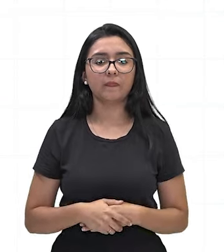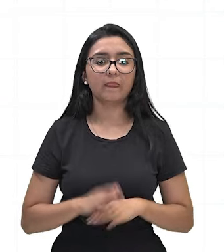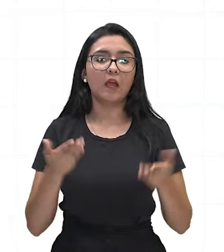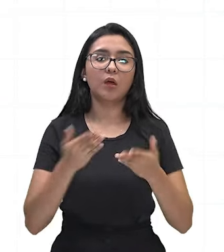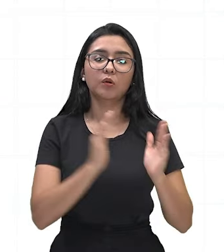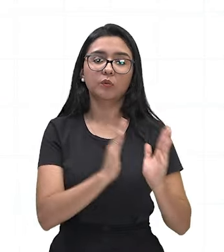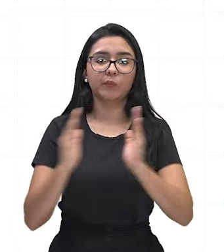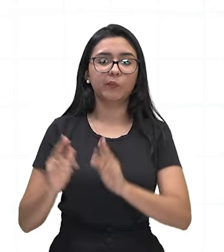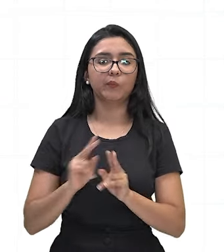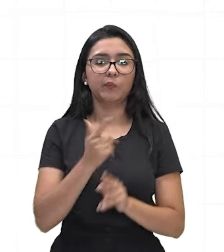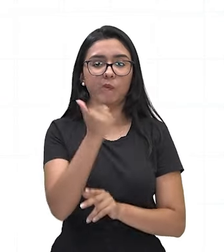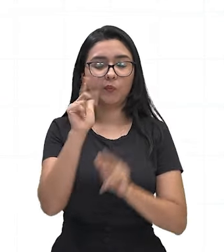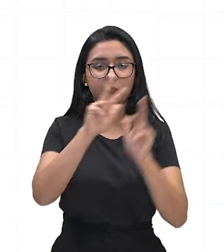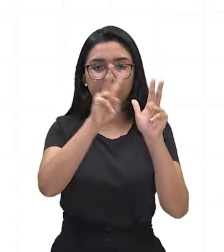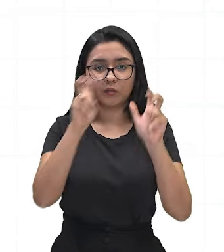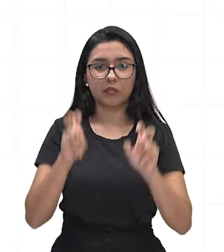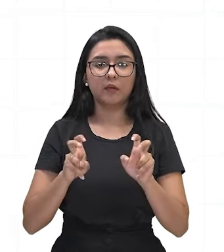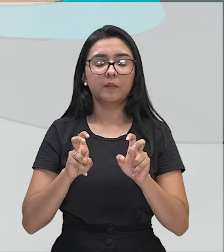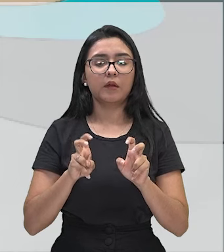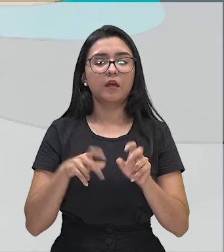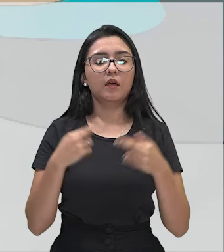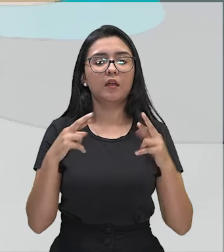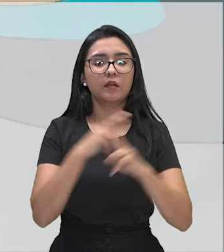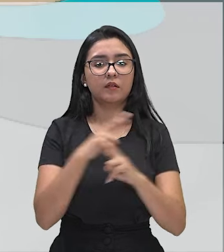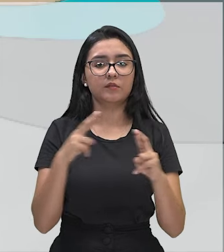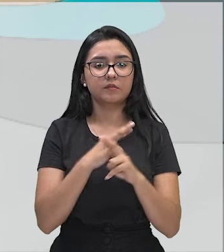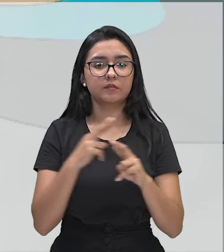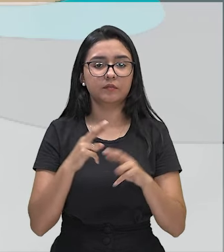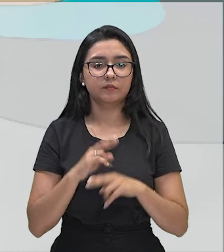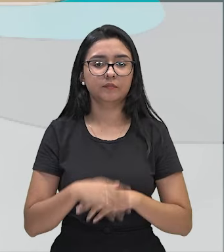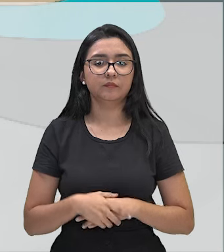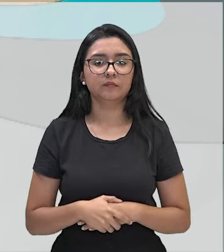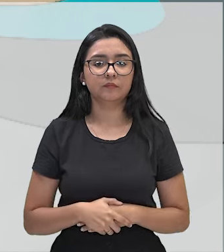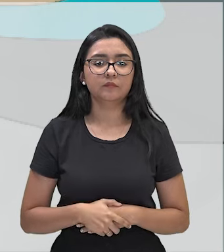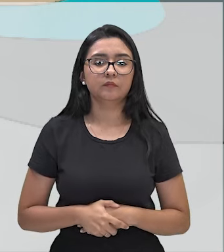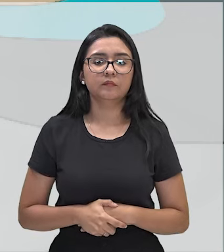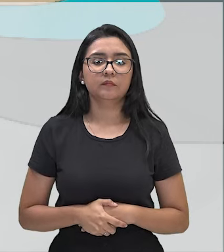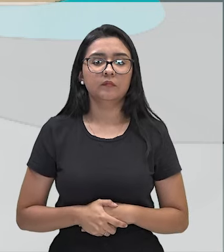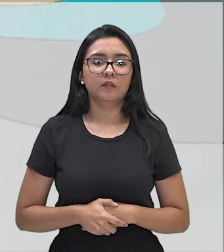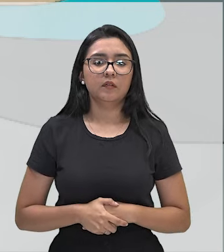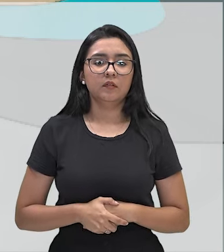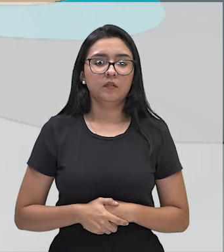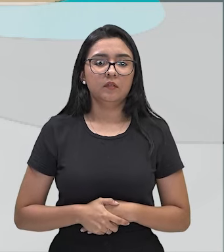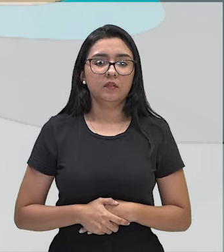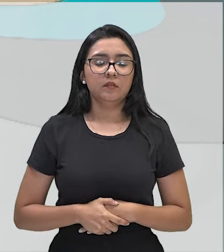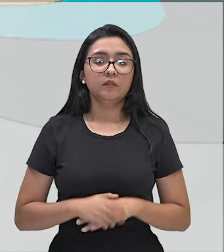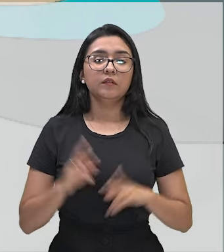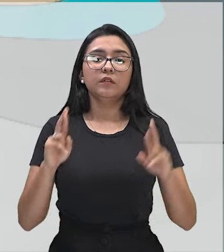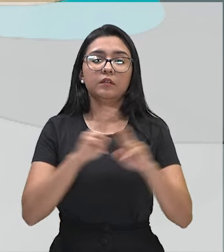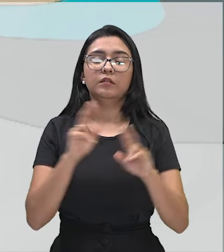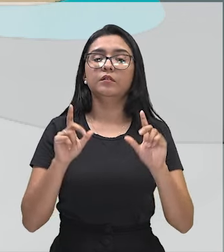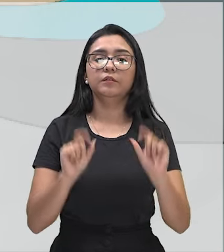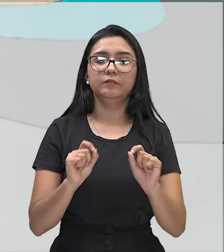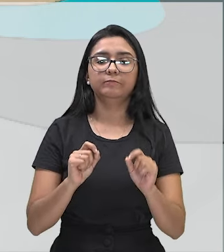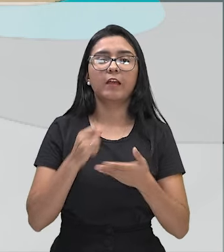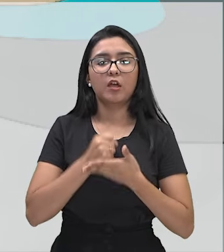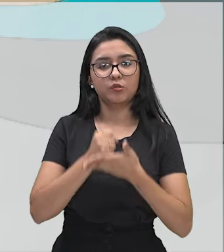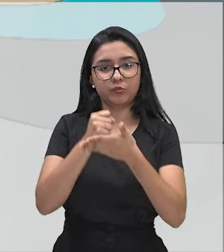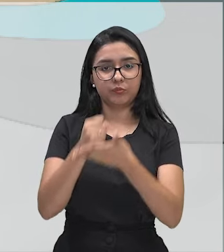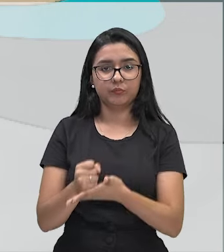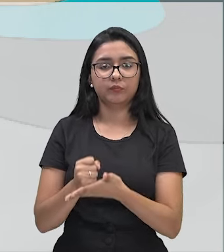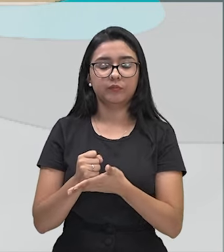assunto que é relacionado como vocês vão observar aí na figura é eh foi relacionada aos primeiros